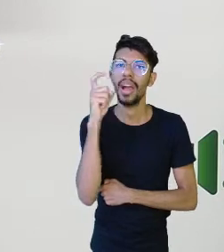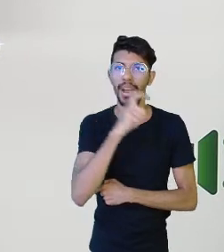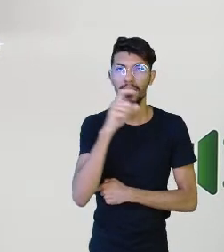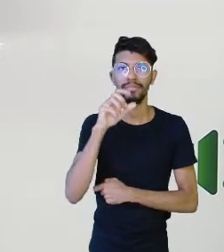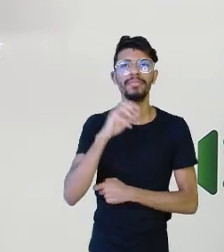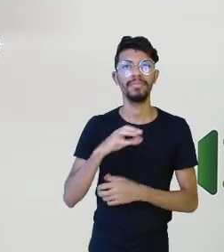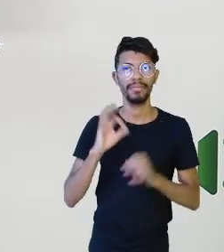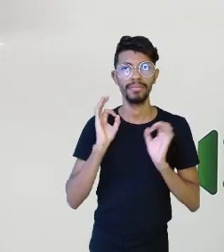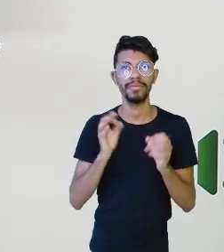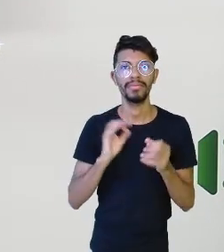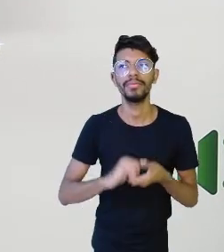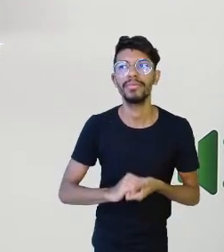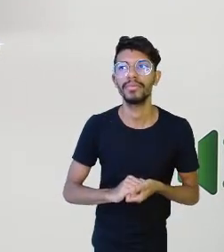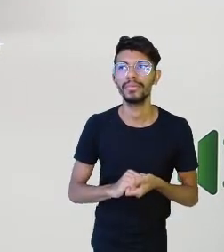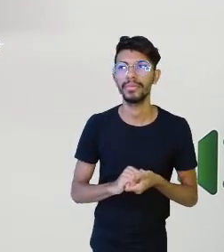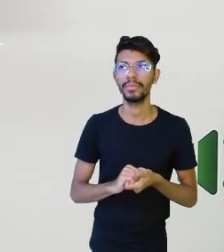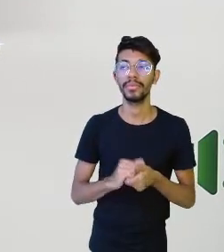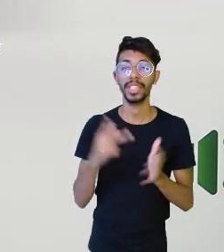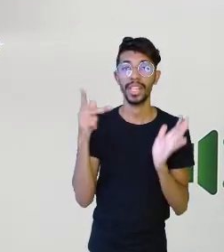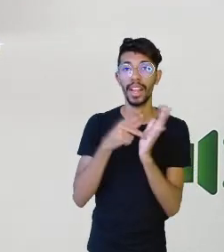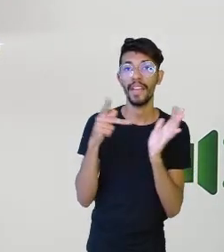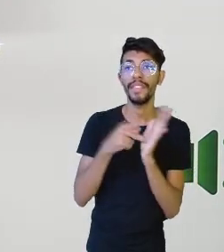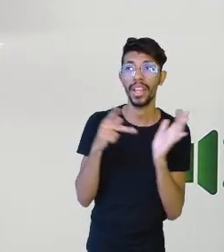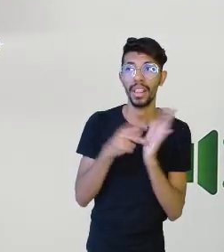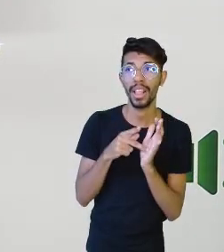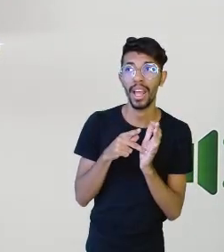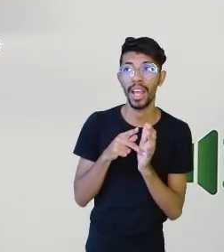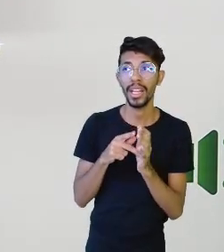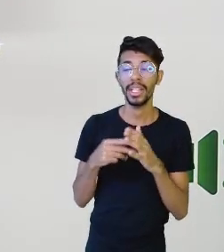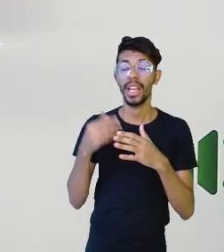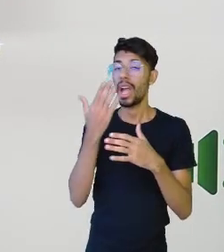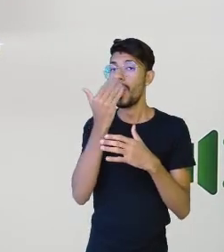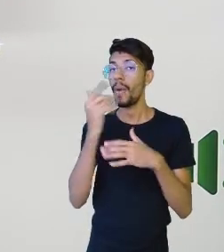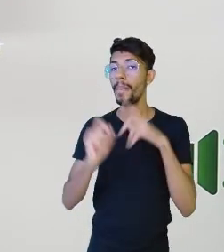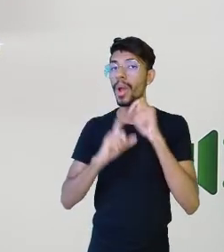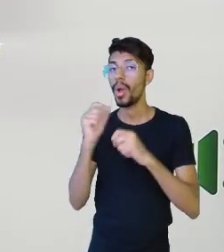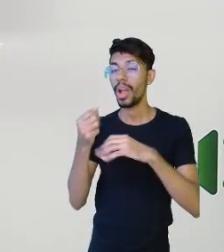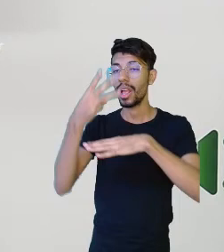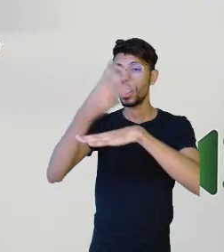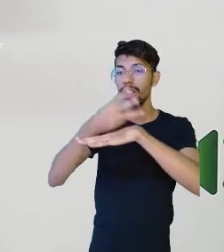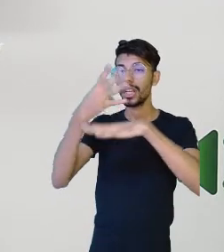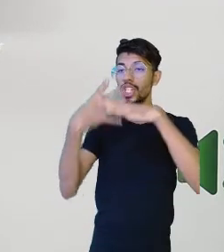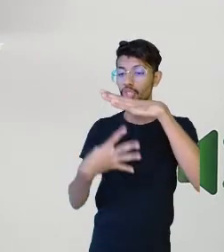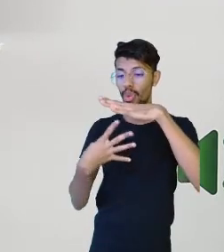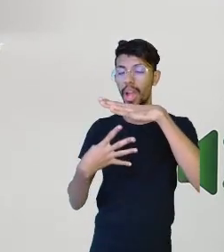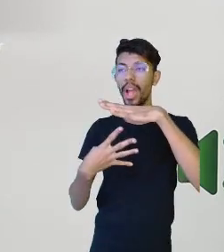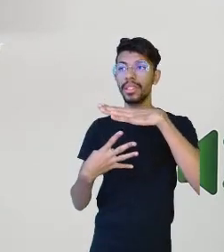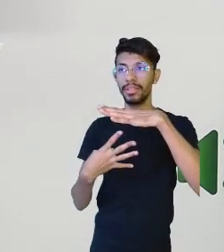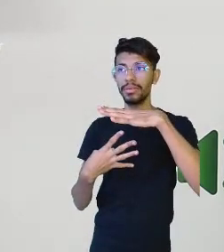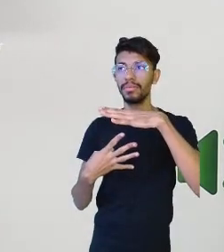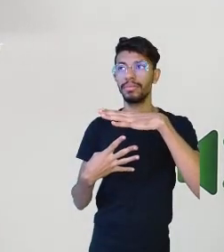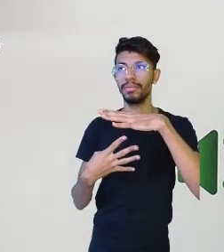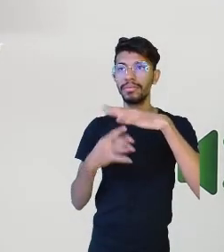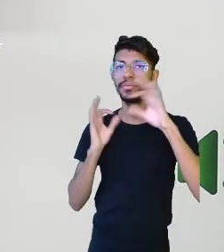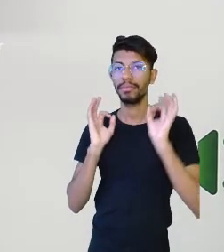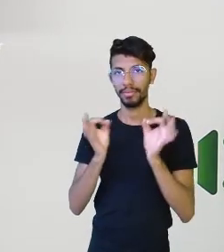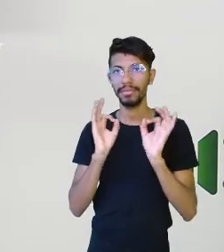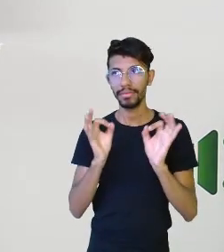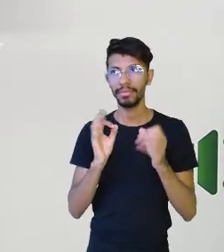falso. Na verdade, ela consumiu 3/4. Esquece essa metade aí.